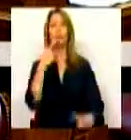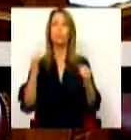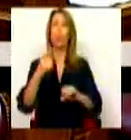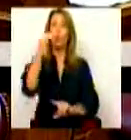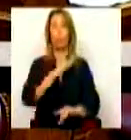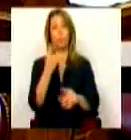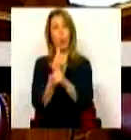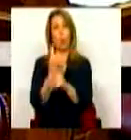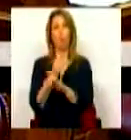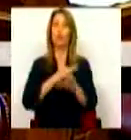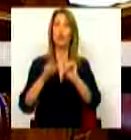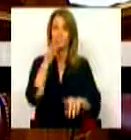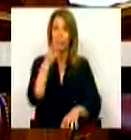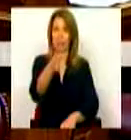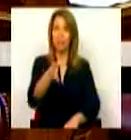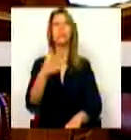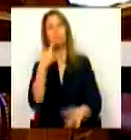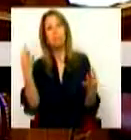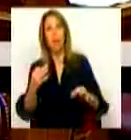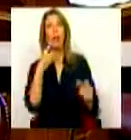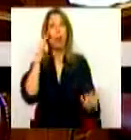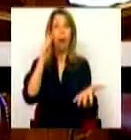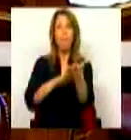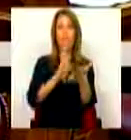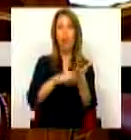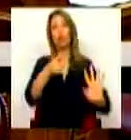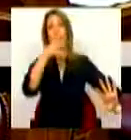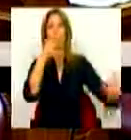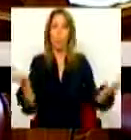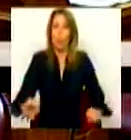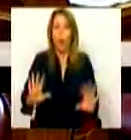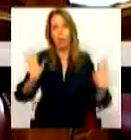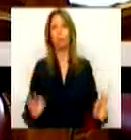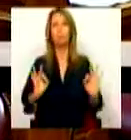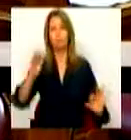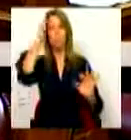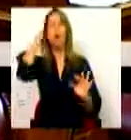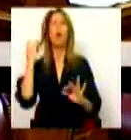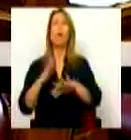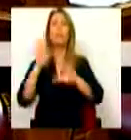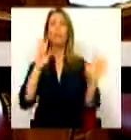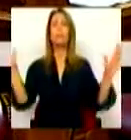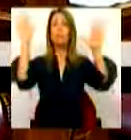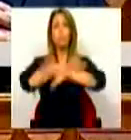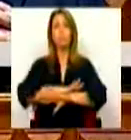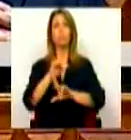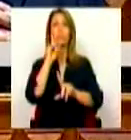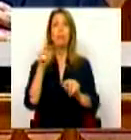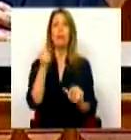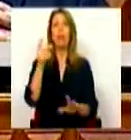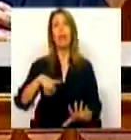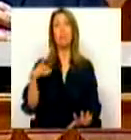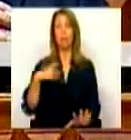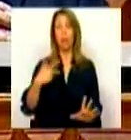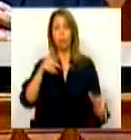argumentos. Então, vamos a eles. Sr. Deputado, Lei 83/2017, relativamente à matéria de branqueamento de capitais. Sr. Deputado, legislação sobre